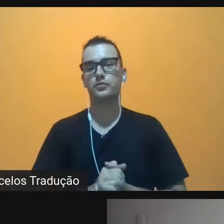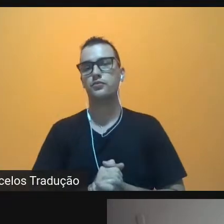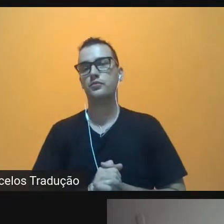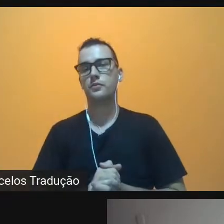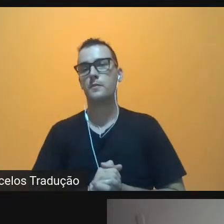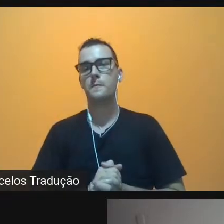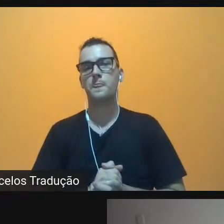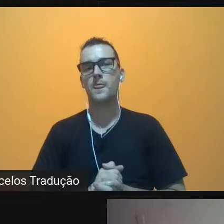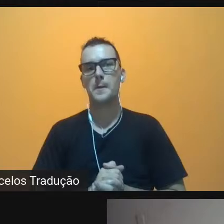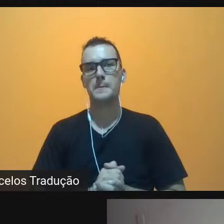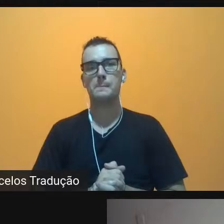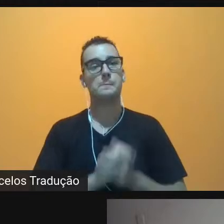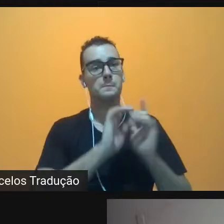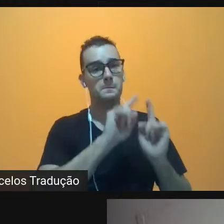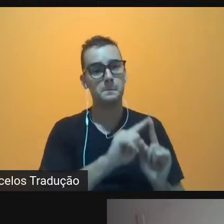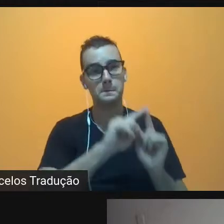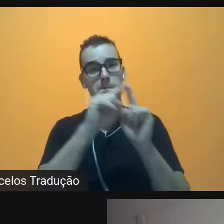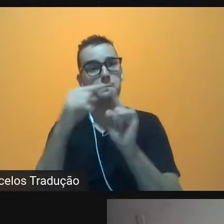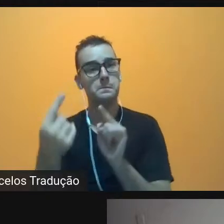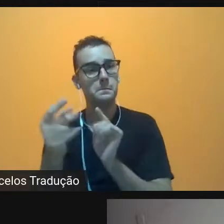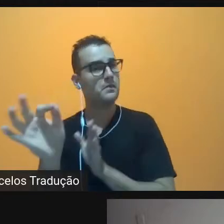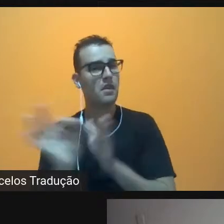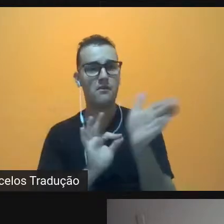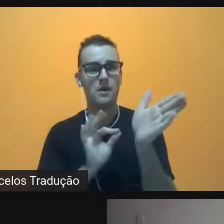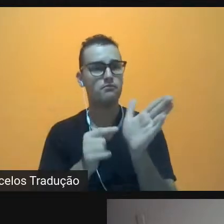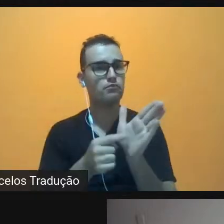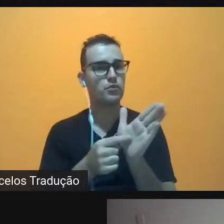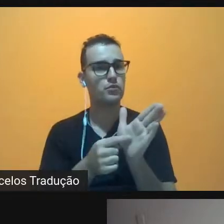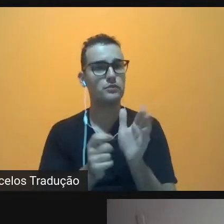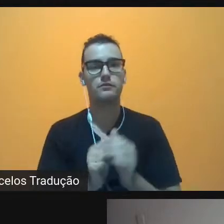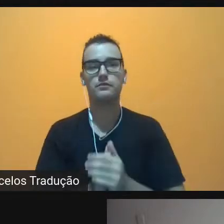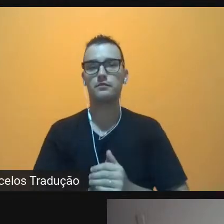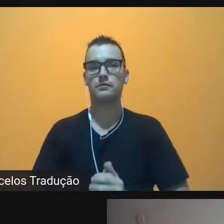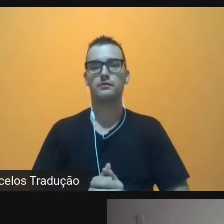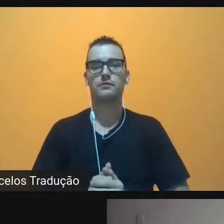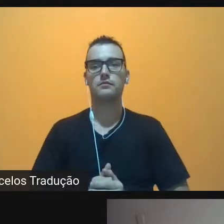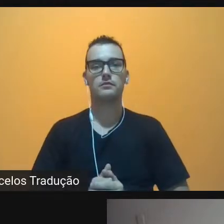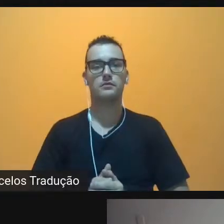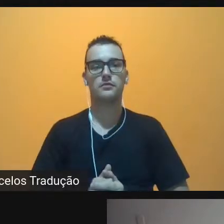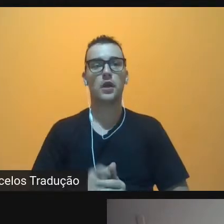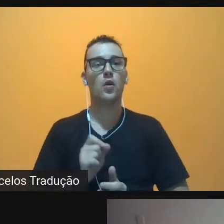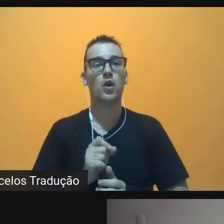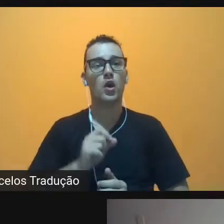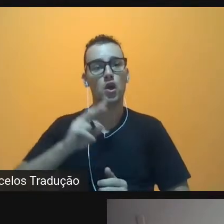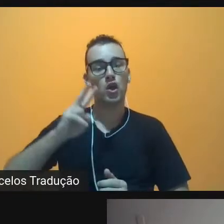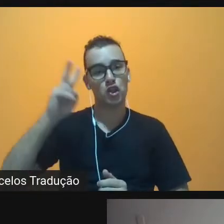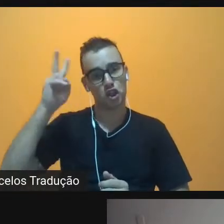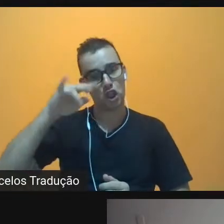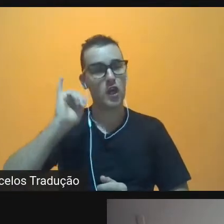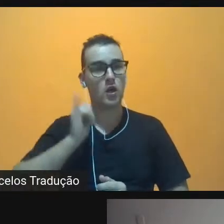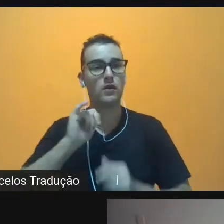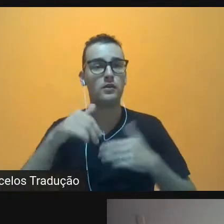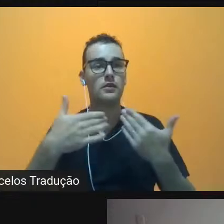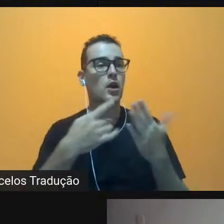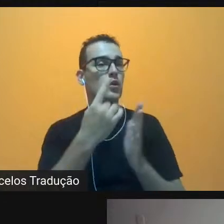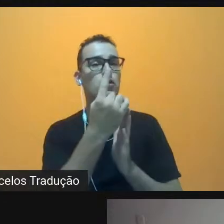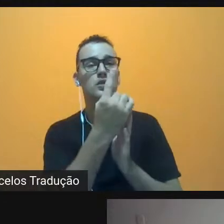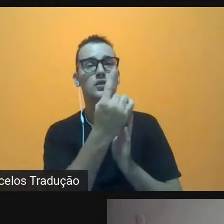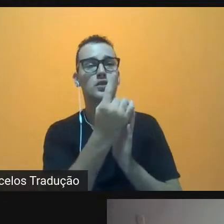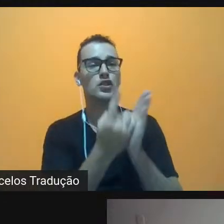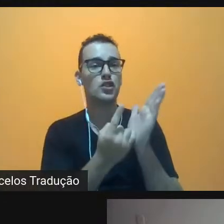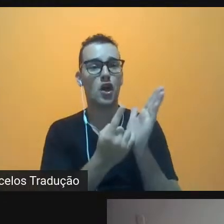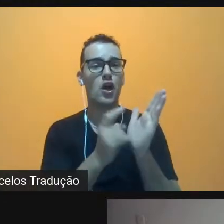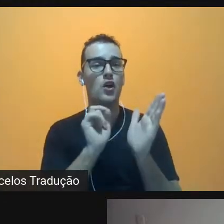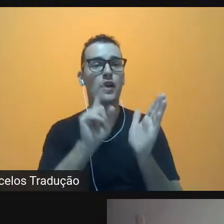E depois se inscrever, né? Que aí é contar a história. Acaba que a dissertação é um storytelling,